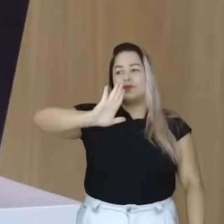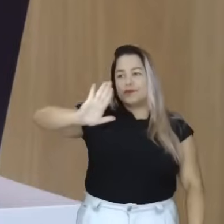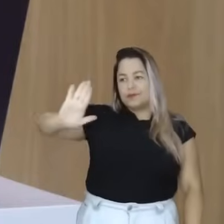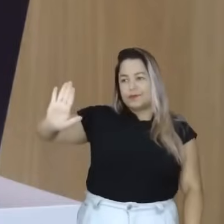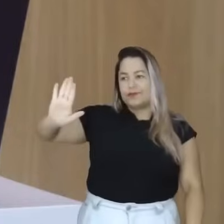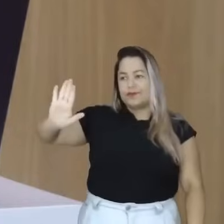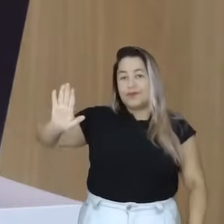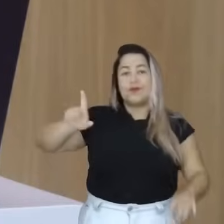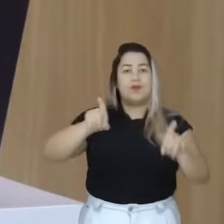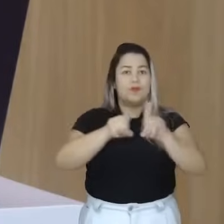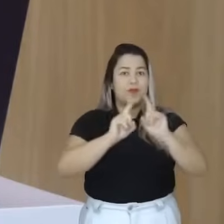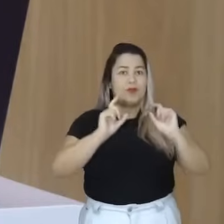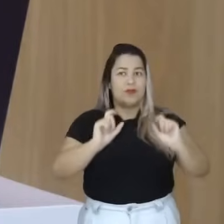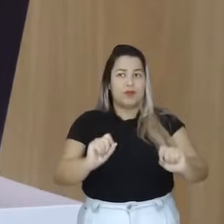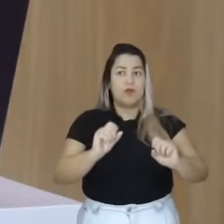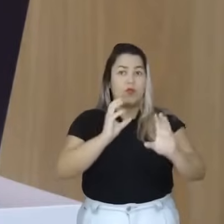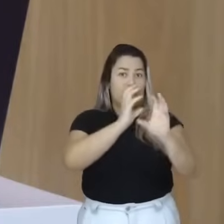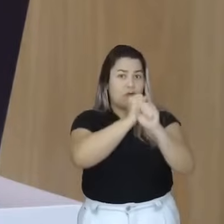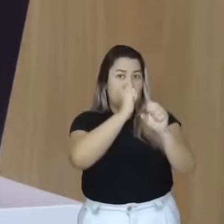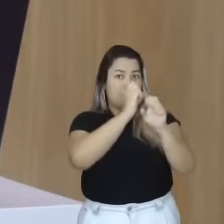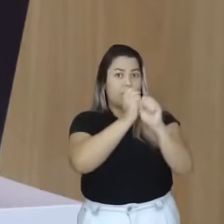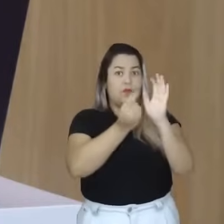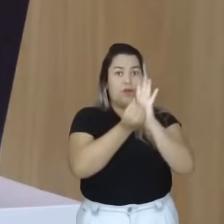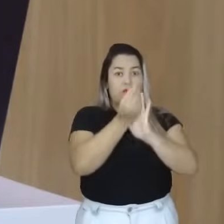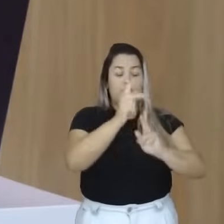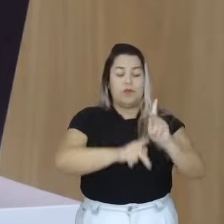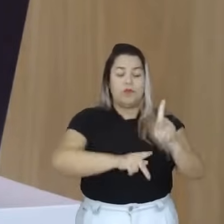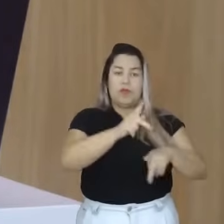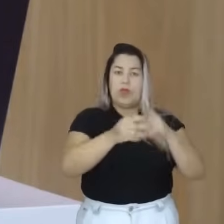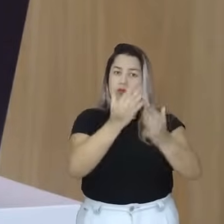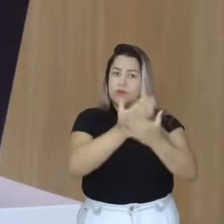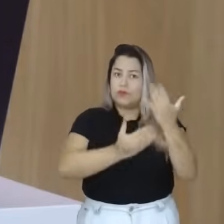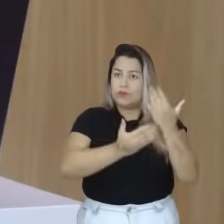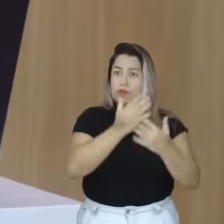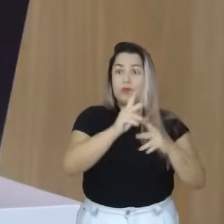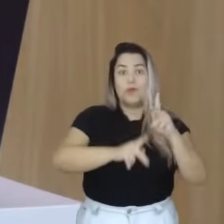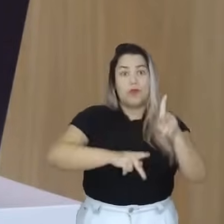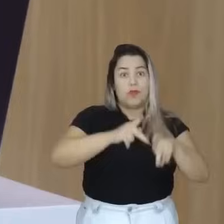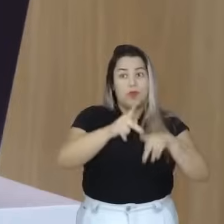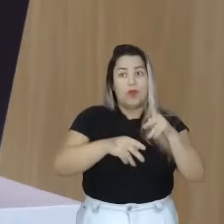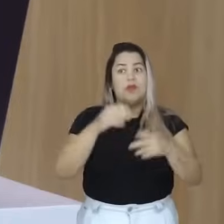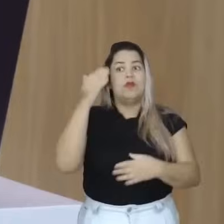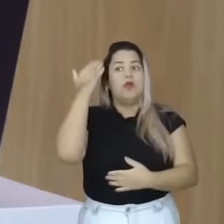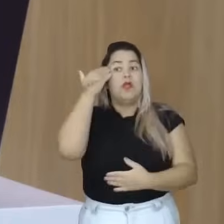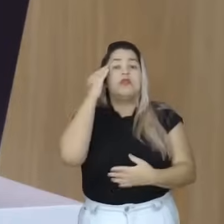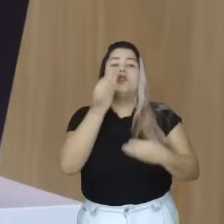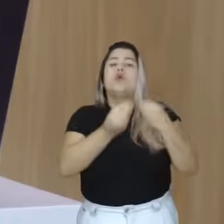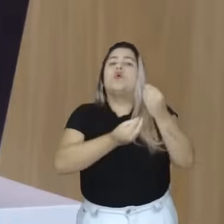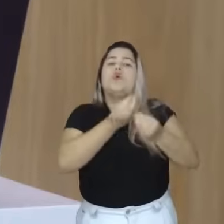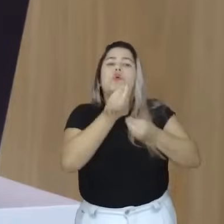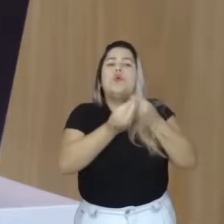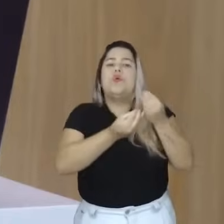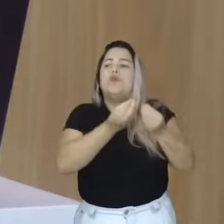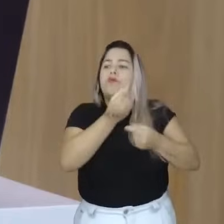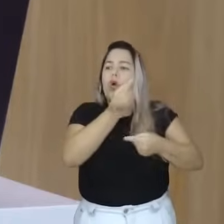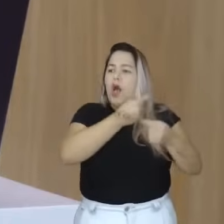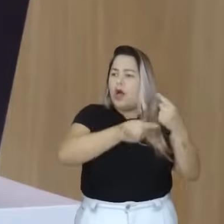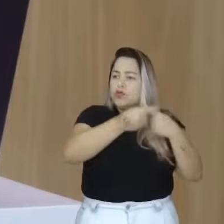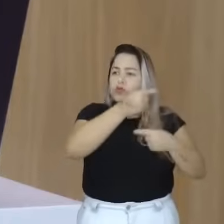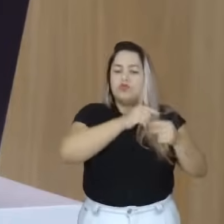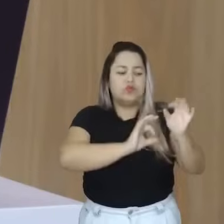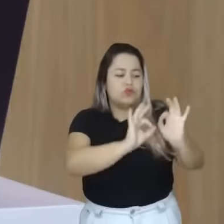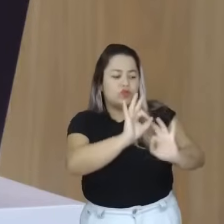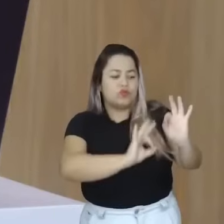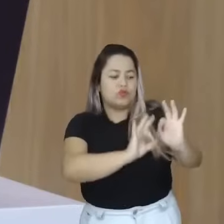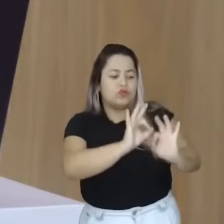É o orçamento do povo, feito para o povo e pelas mãos do povo. Para entender como foi a construção popular desse